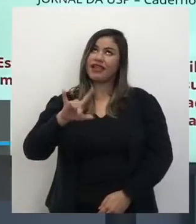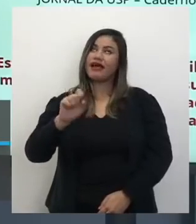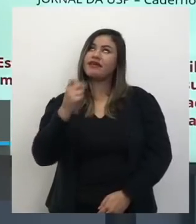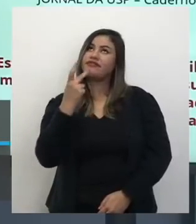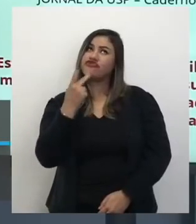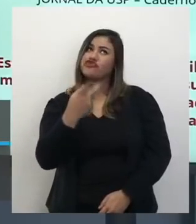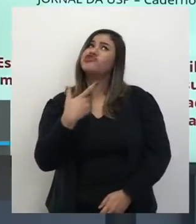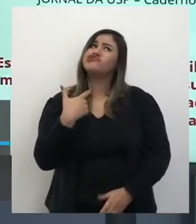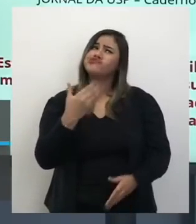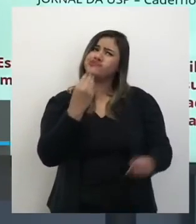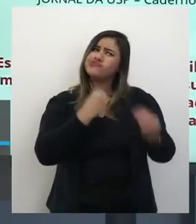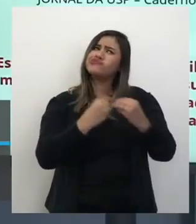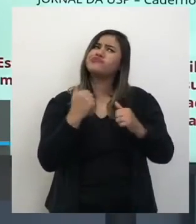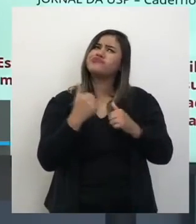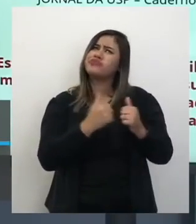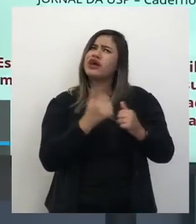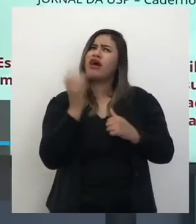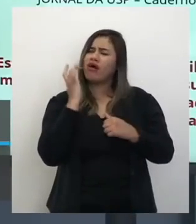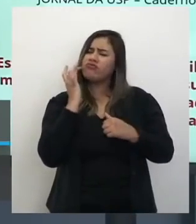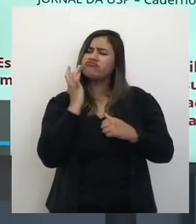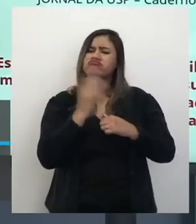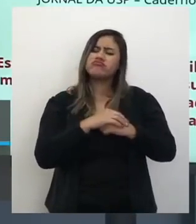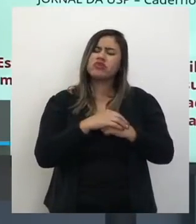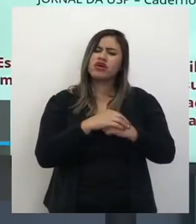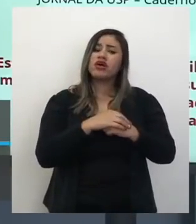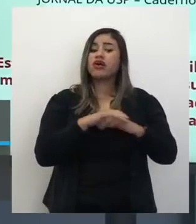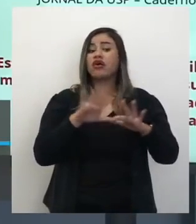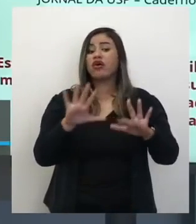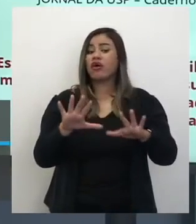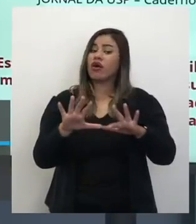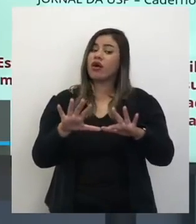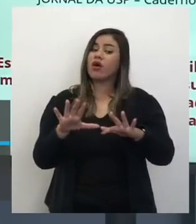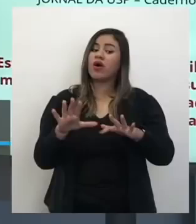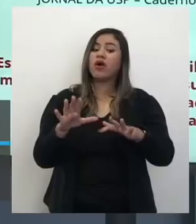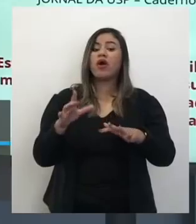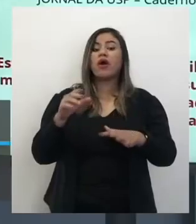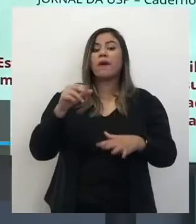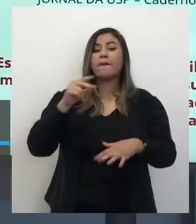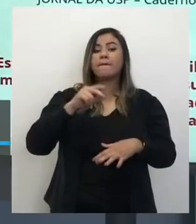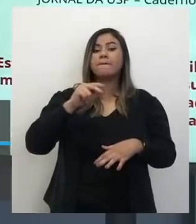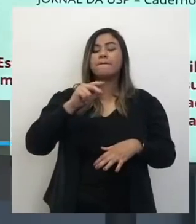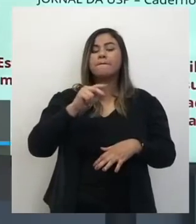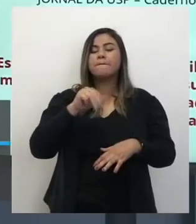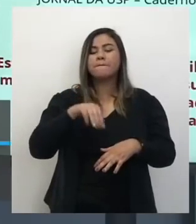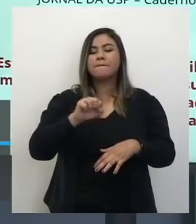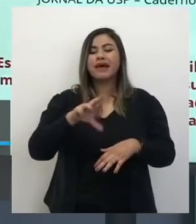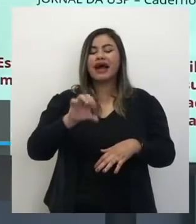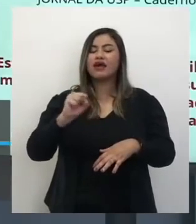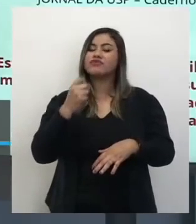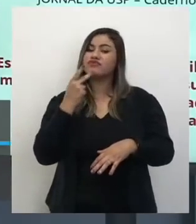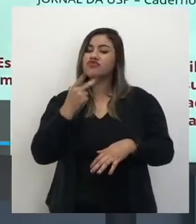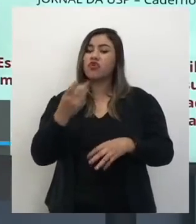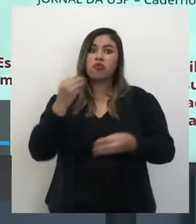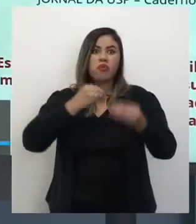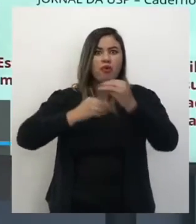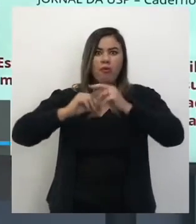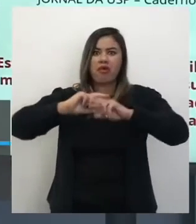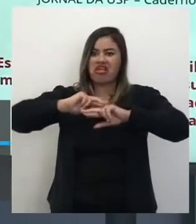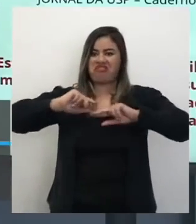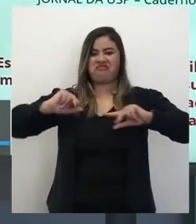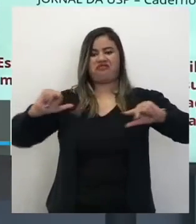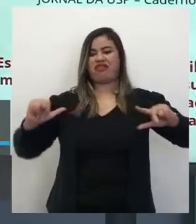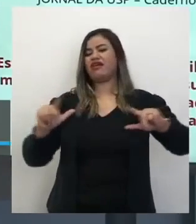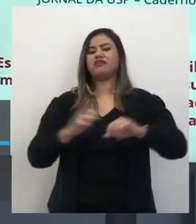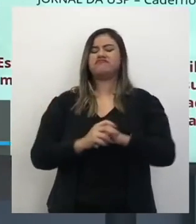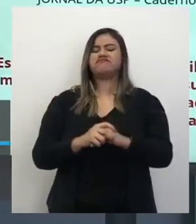acho. O Marcos da Pronatália disse assim, como tudo que tiver na frente. O Nicolas da